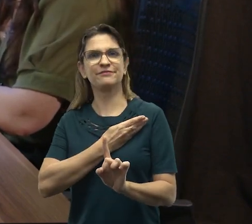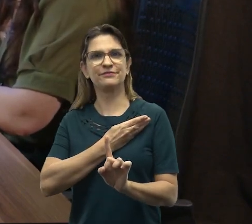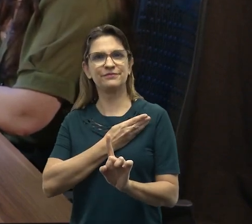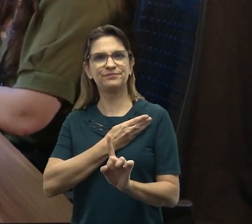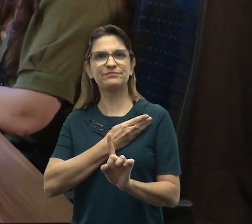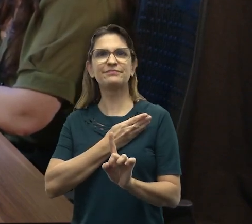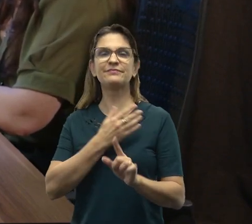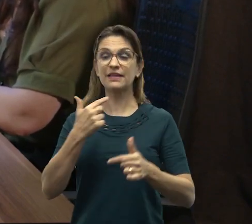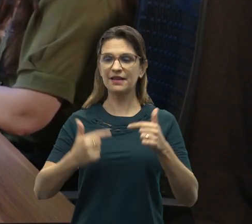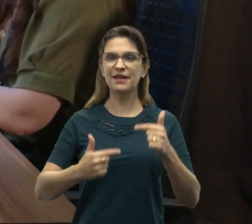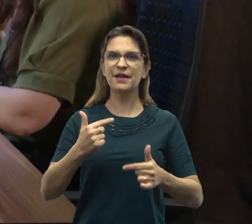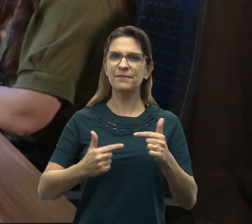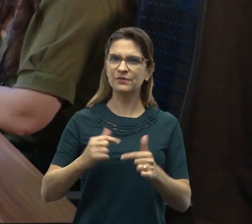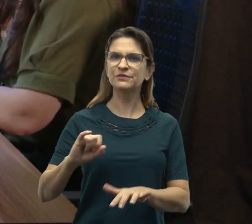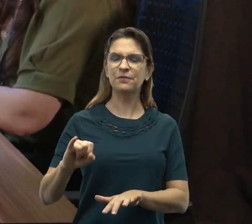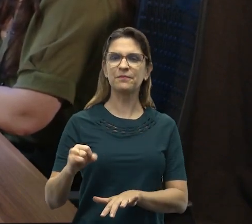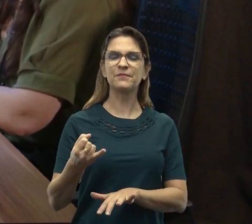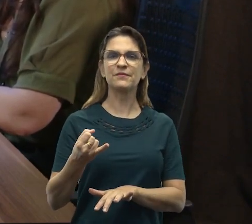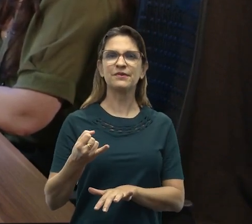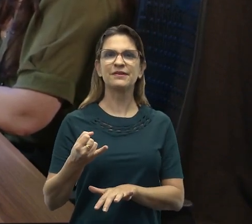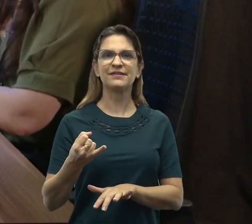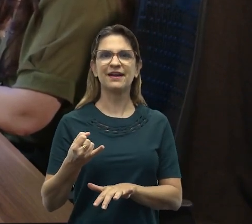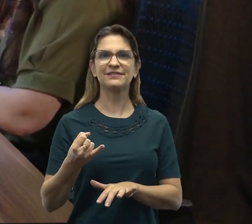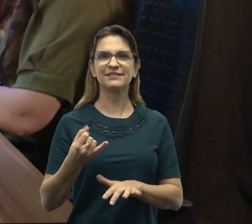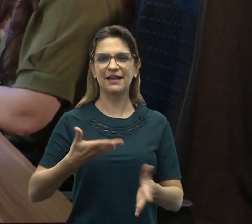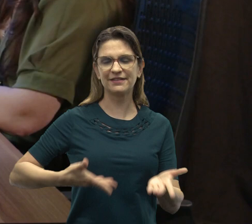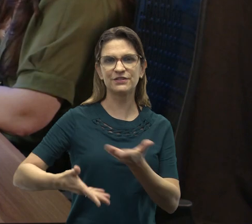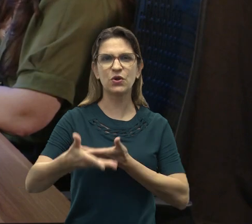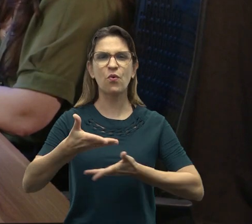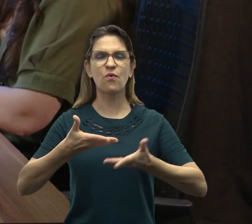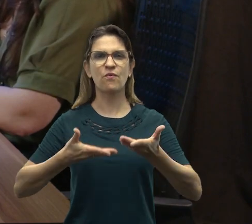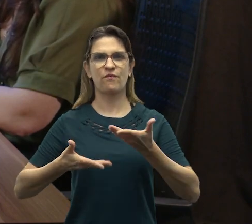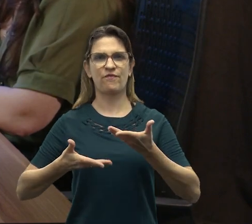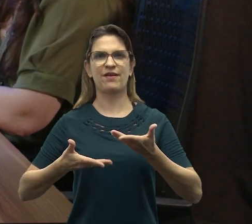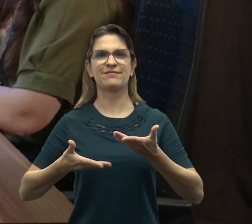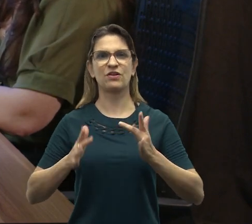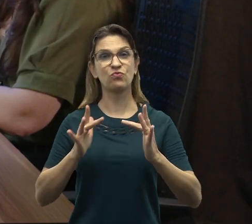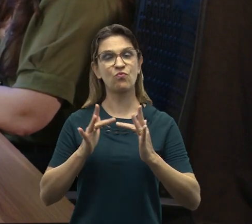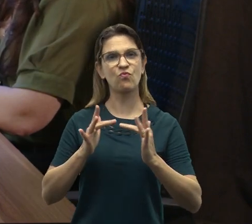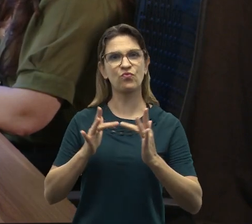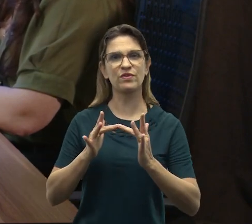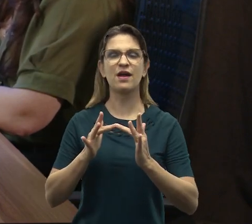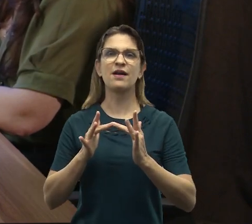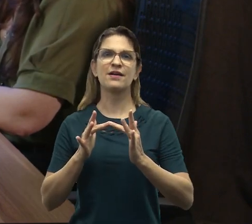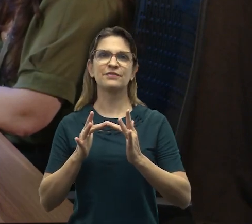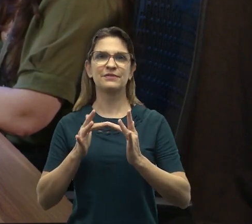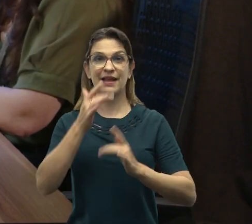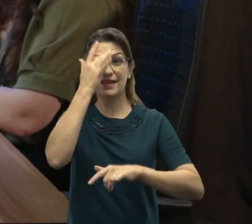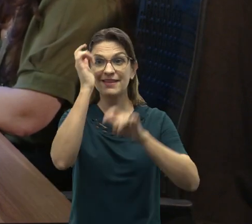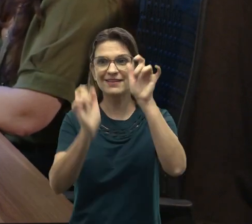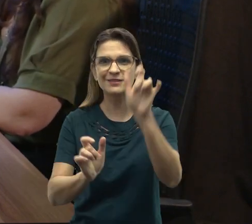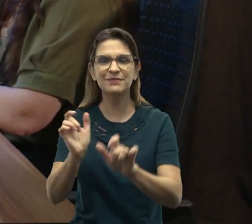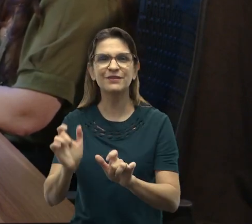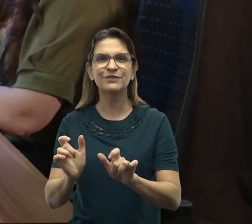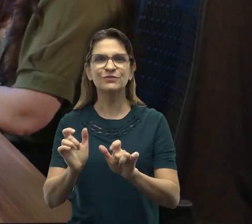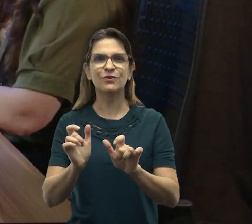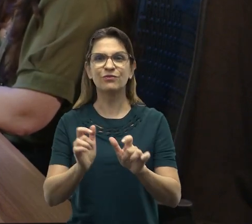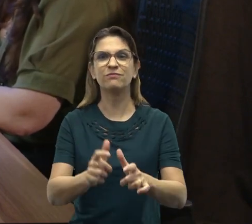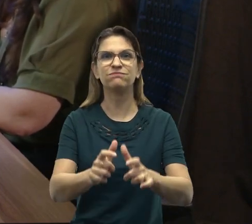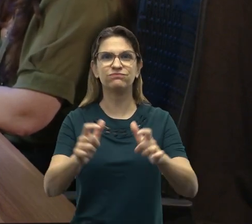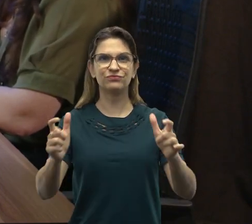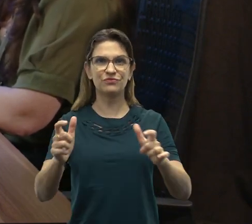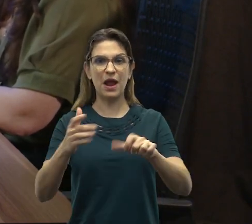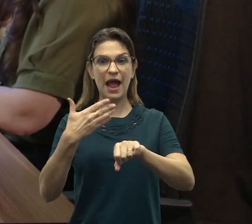essa oportunidade. E a política dá a oportunidade de você atingir um número muito grande de pessoas com as suas ações,